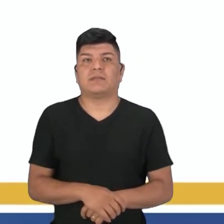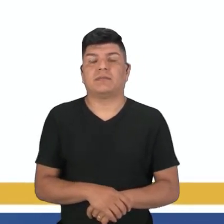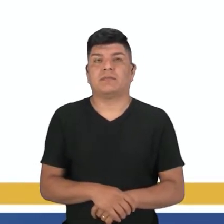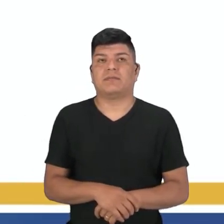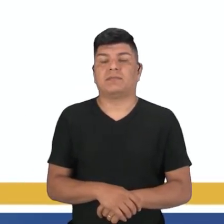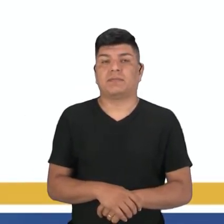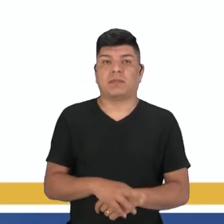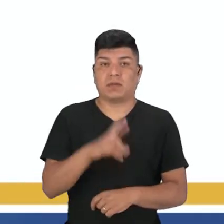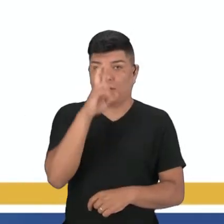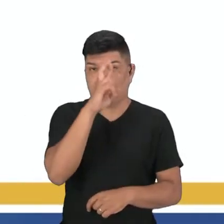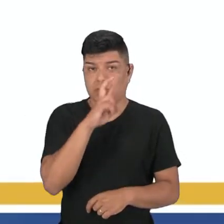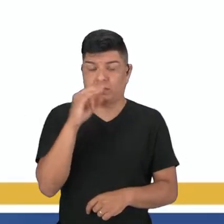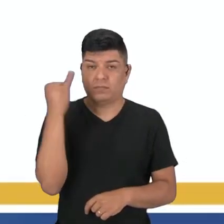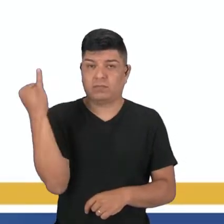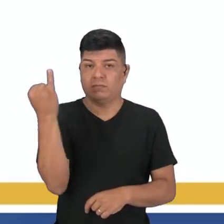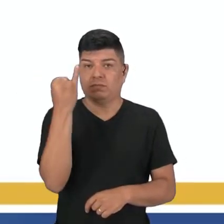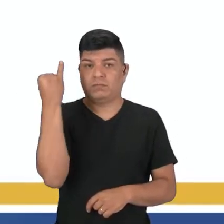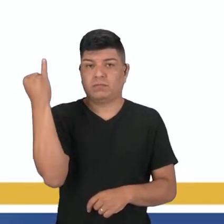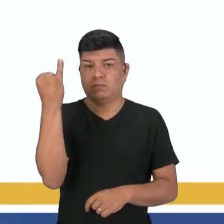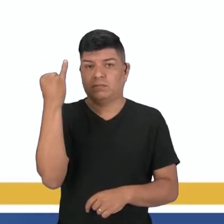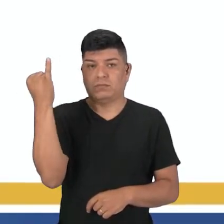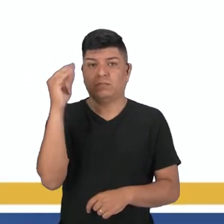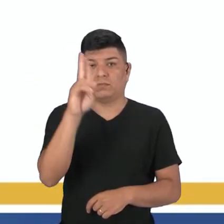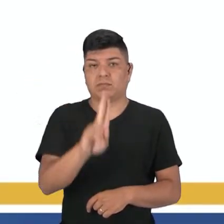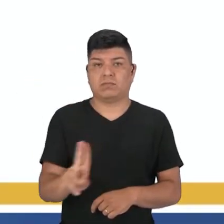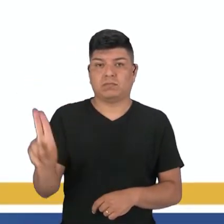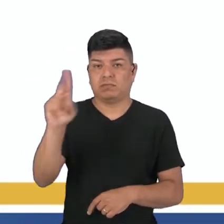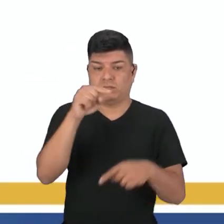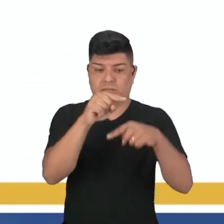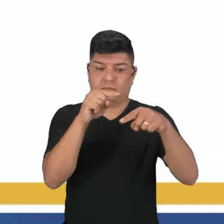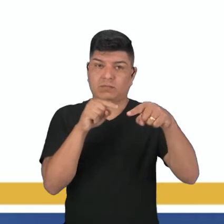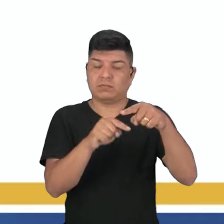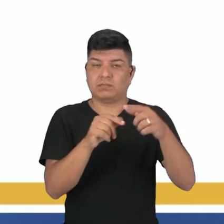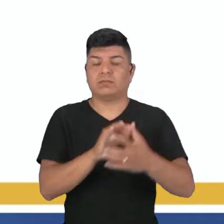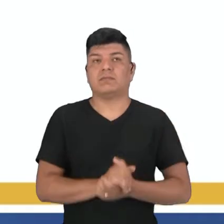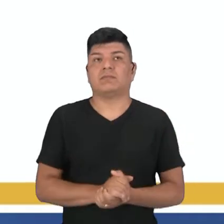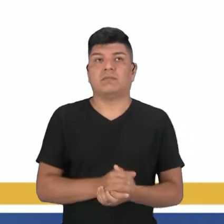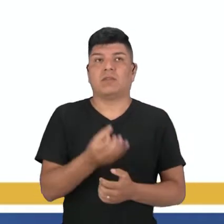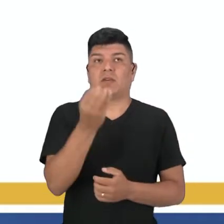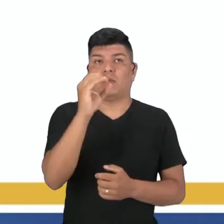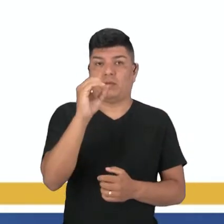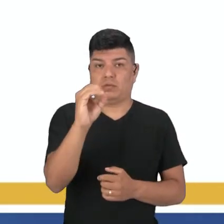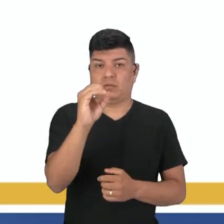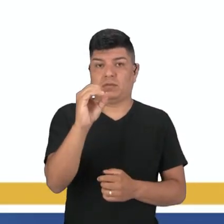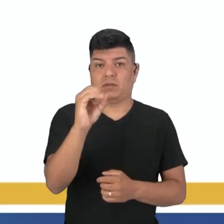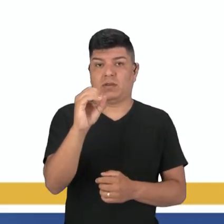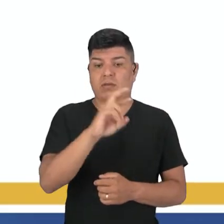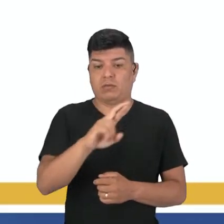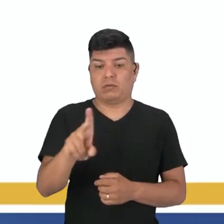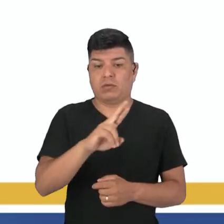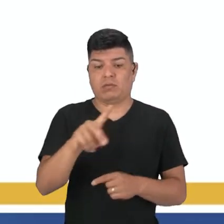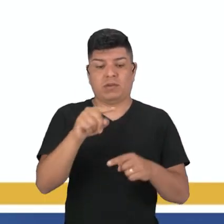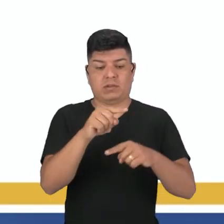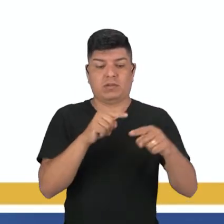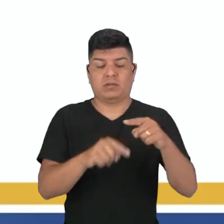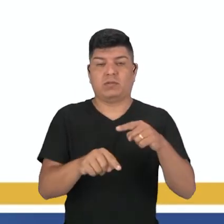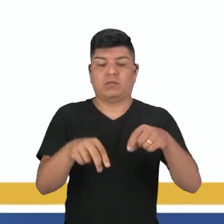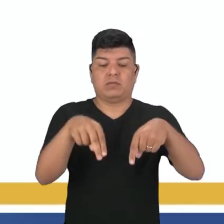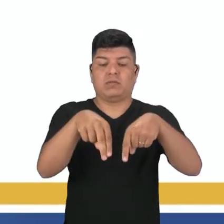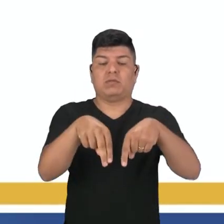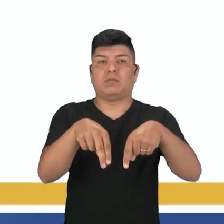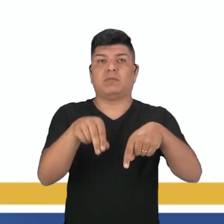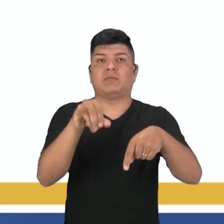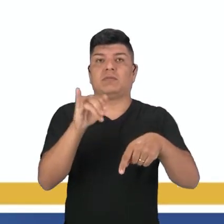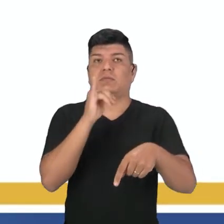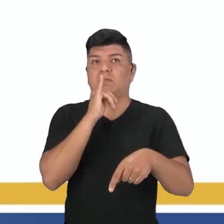Vamos para algumas observações importantes quando nós estamos trabalhando com a nossa divisão. O 0 ele não é divisor de nenhum número natural. Por exemplo,